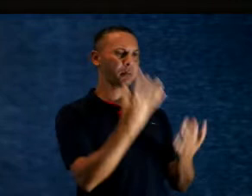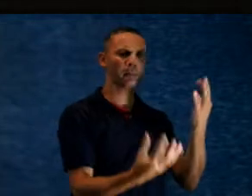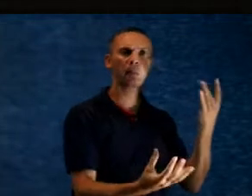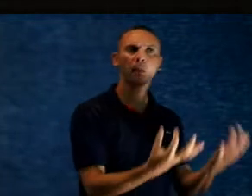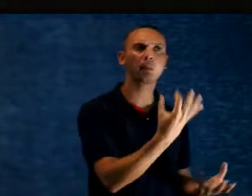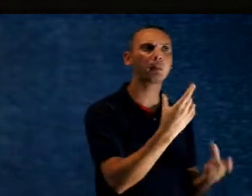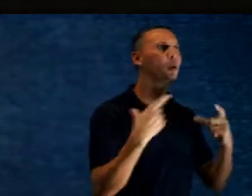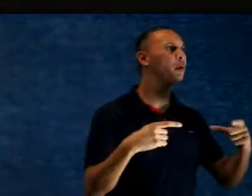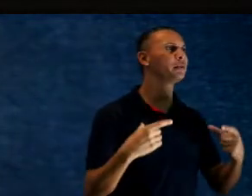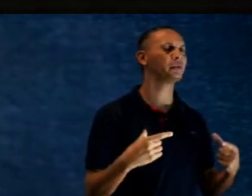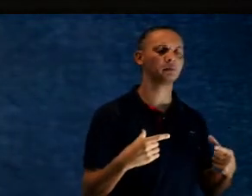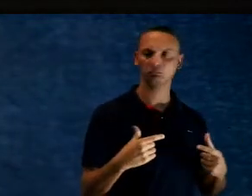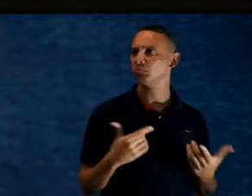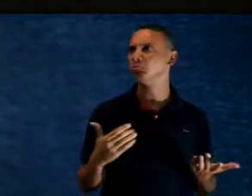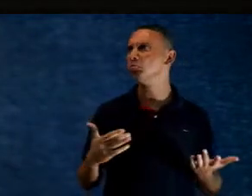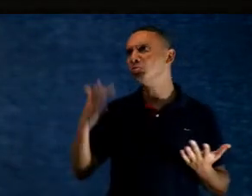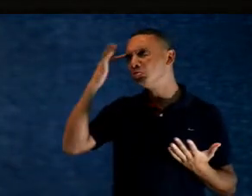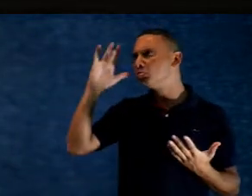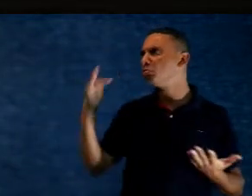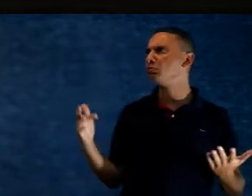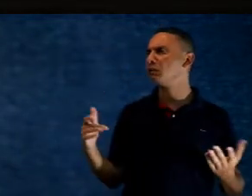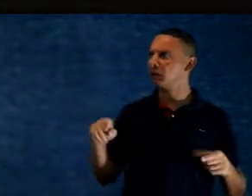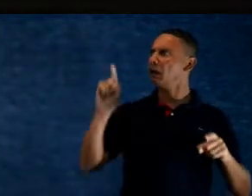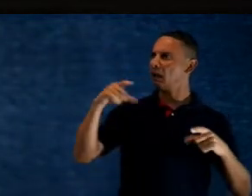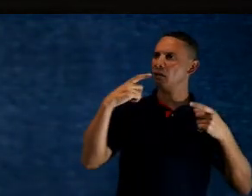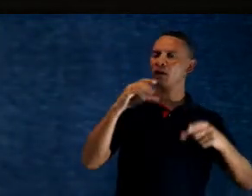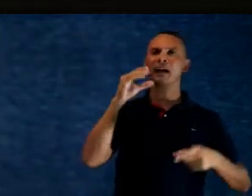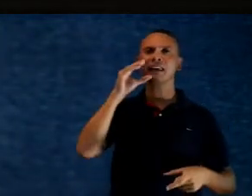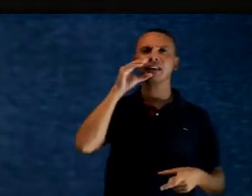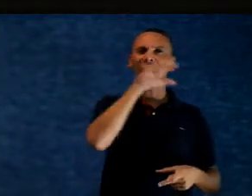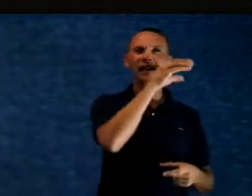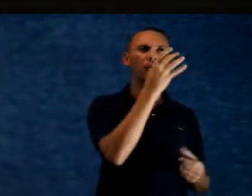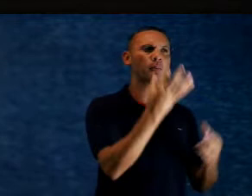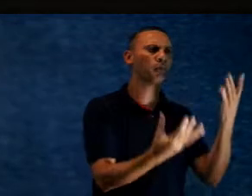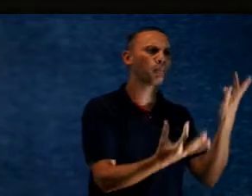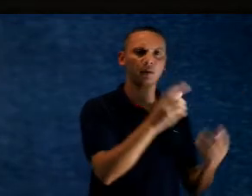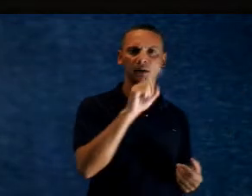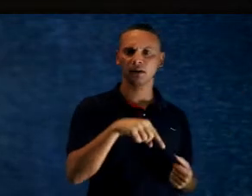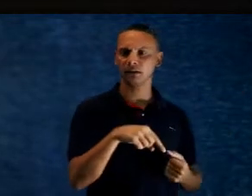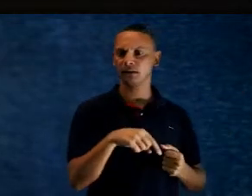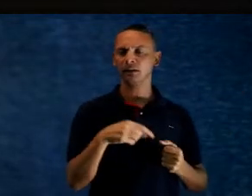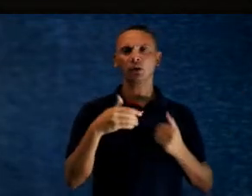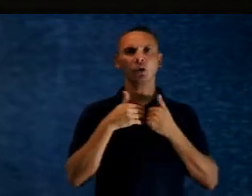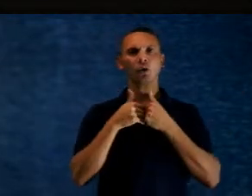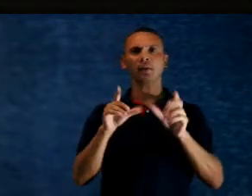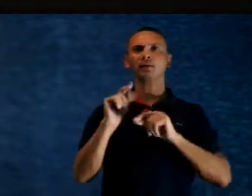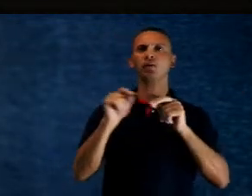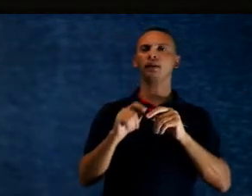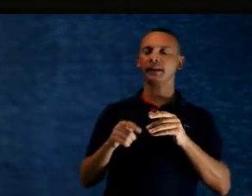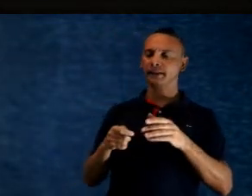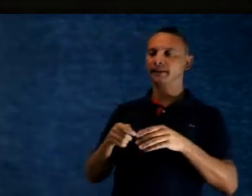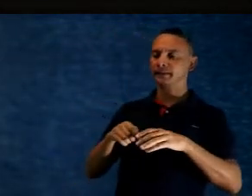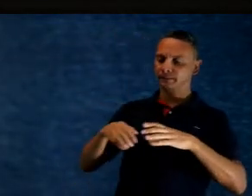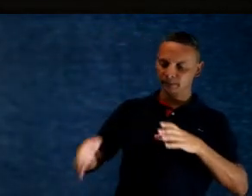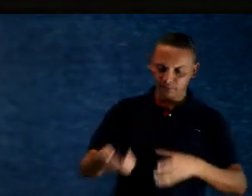no fundo, todo retorcido. Naná falara em trevas. Eu estava cheia de tédio e